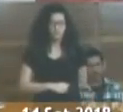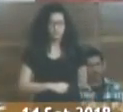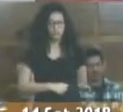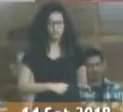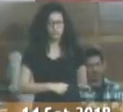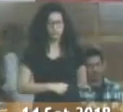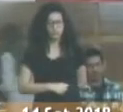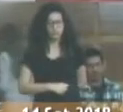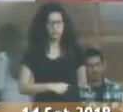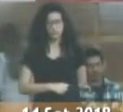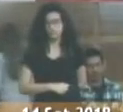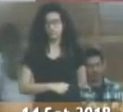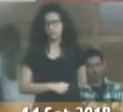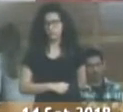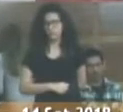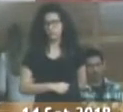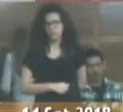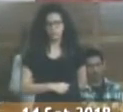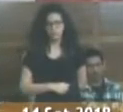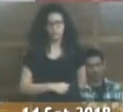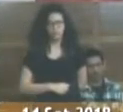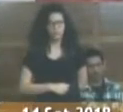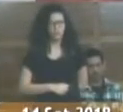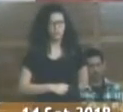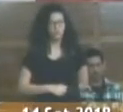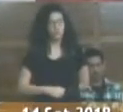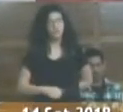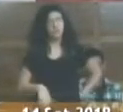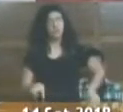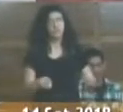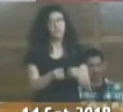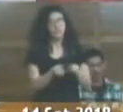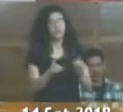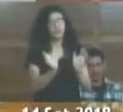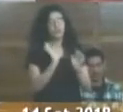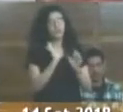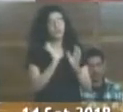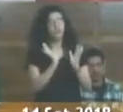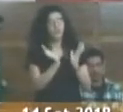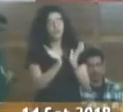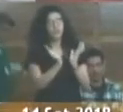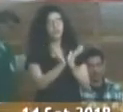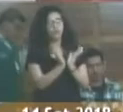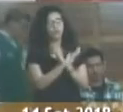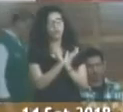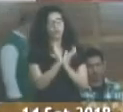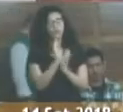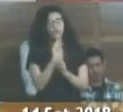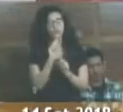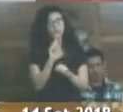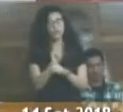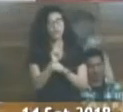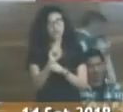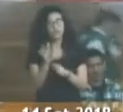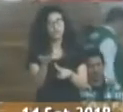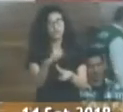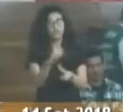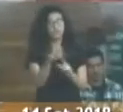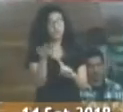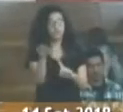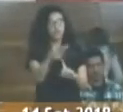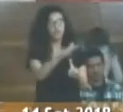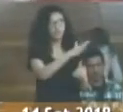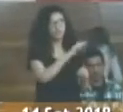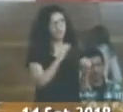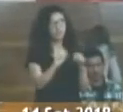espremendo, né, as comunidades tradicionais e limitando a forma de ser, de viver, de fazer cultura, né,